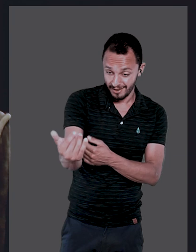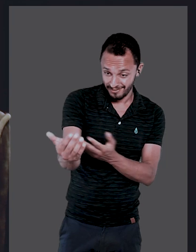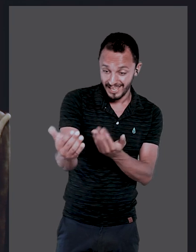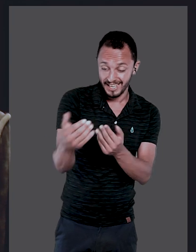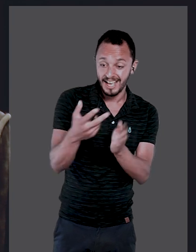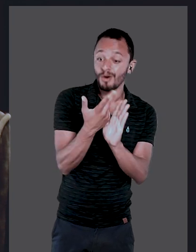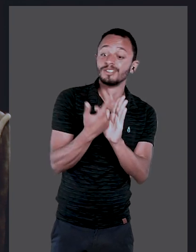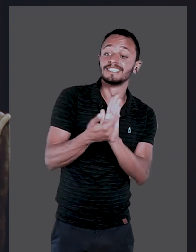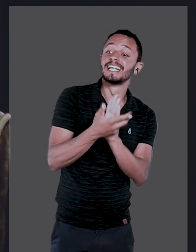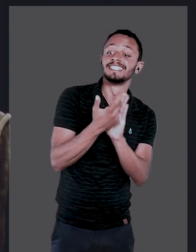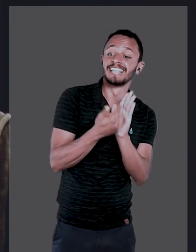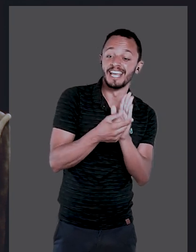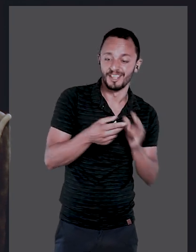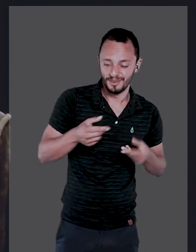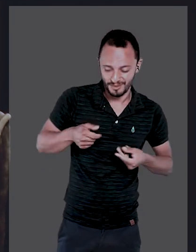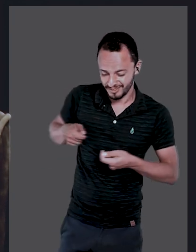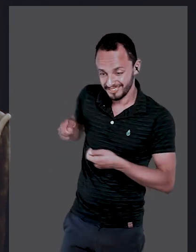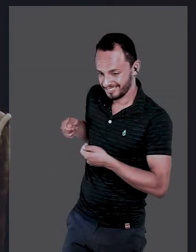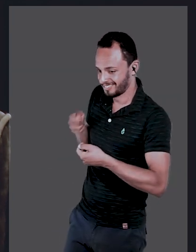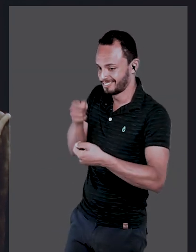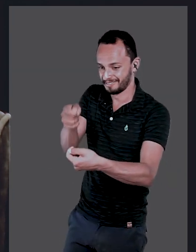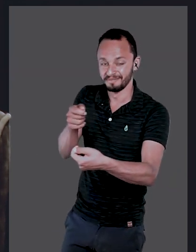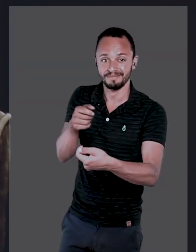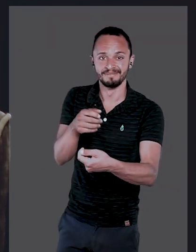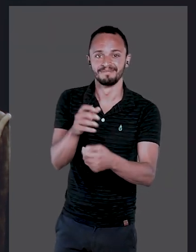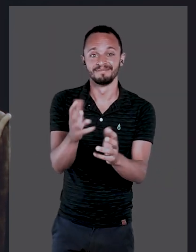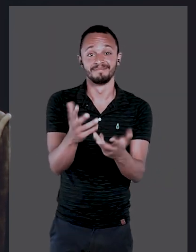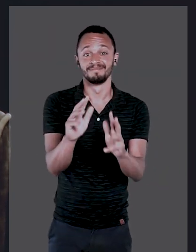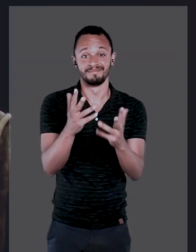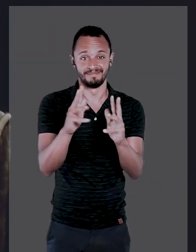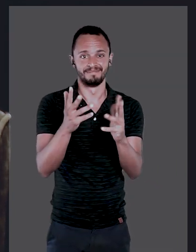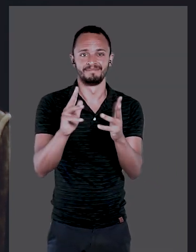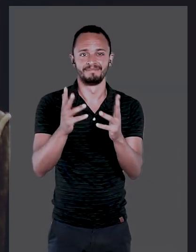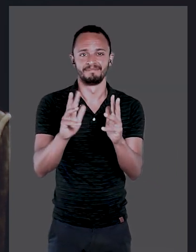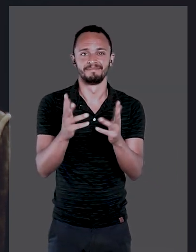44? Vem cá receber então. Então vem cá vai receber ganhar um desenho.